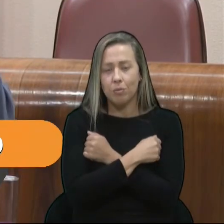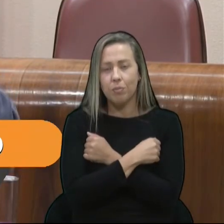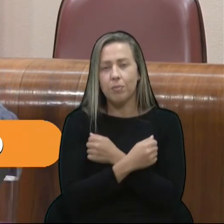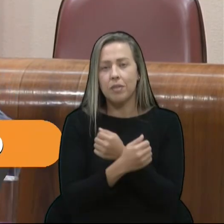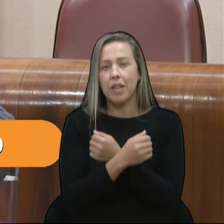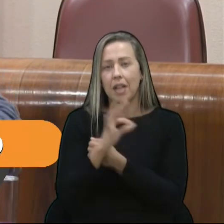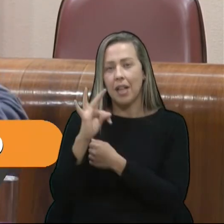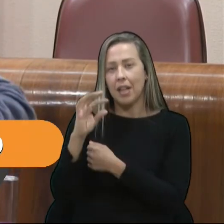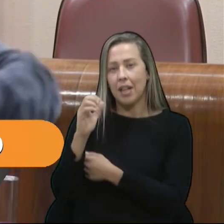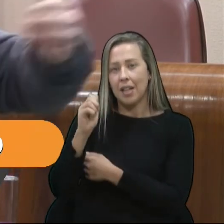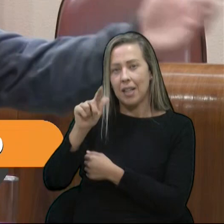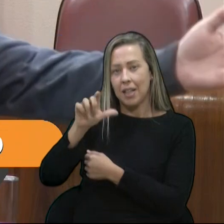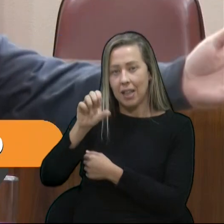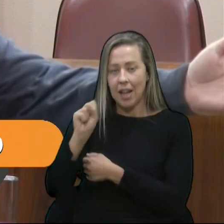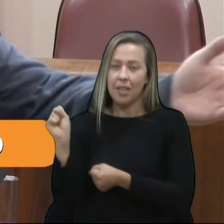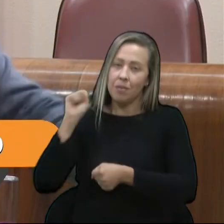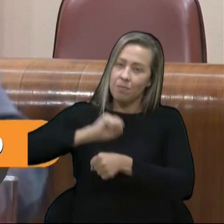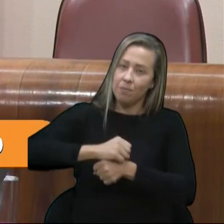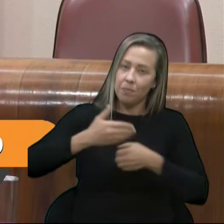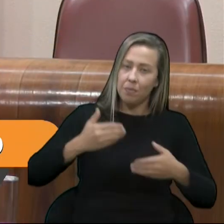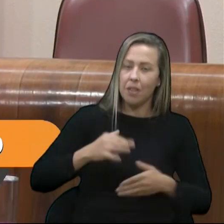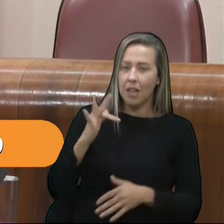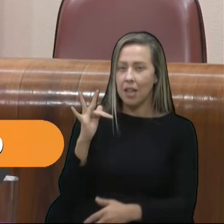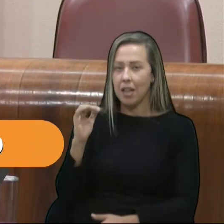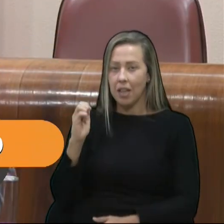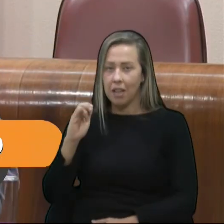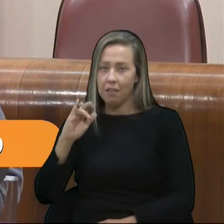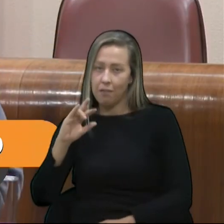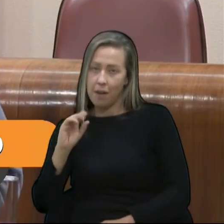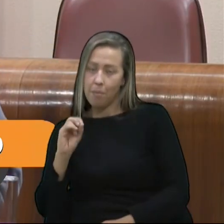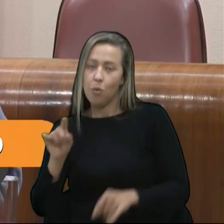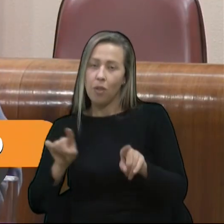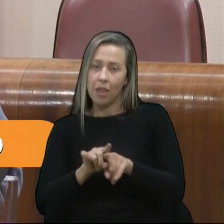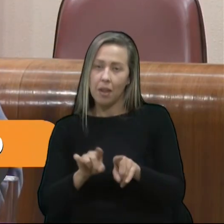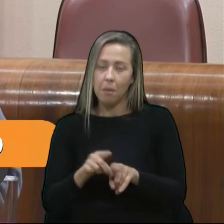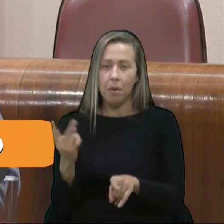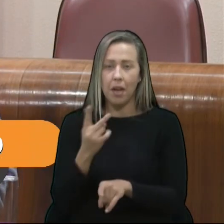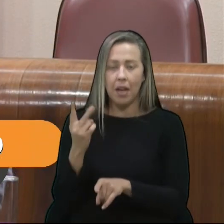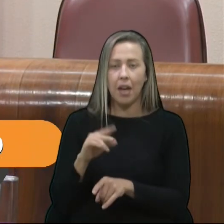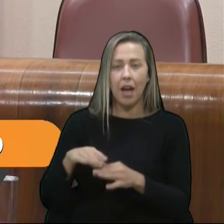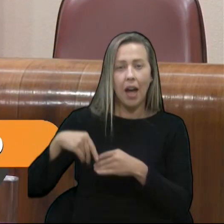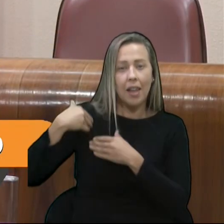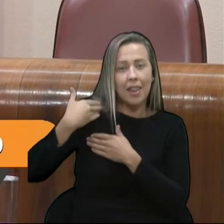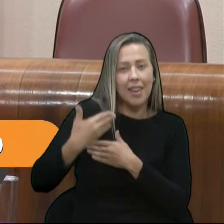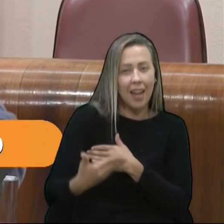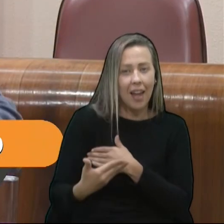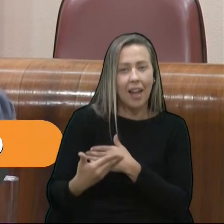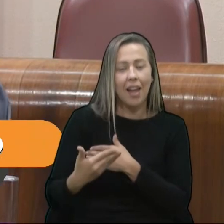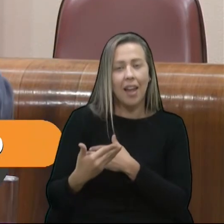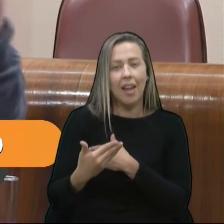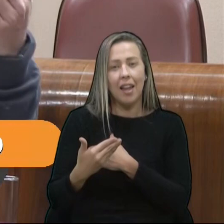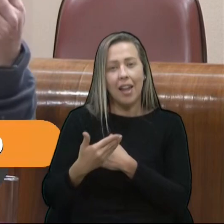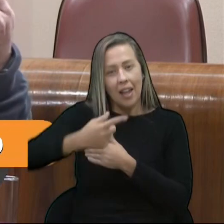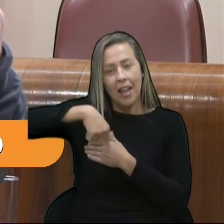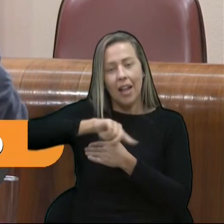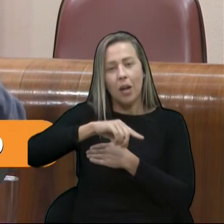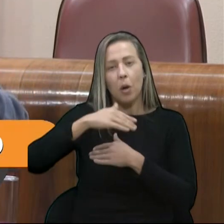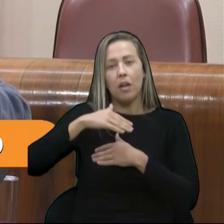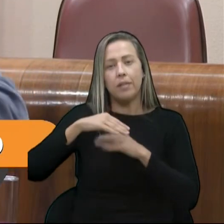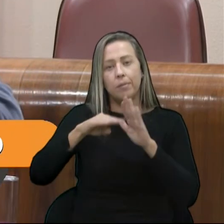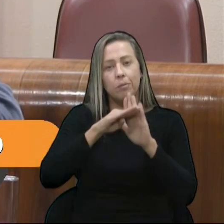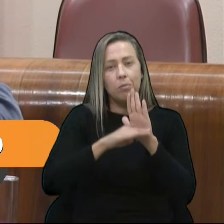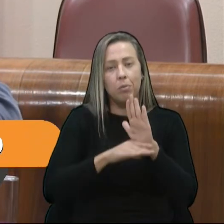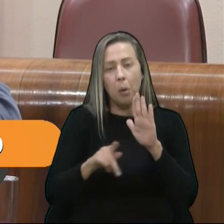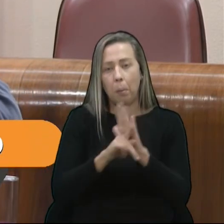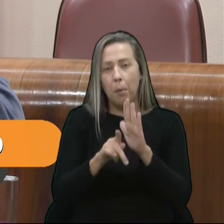Thales Armiliato vai ficando por aqui e o Fábio Rauch também. Até nosso próximo encontro diante das